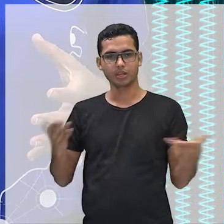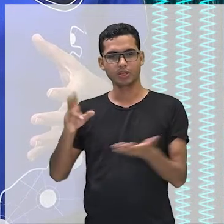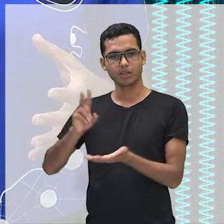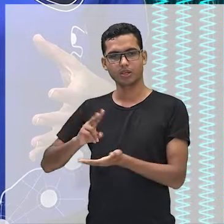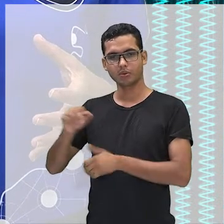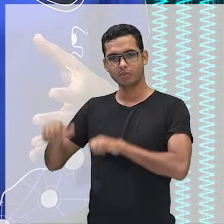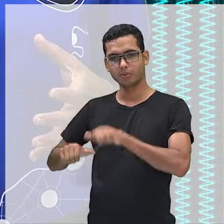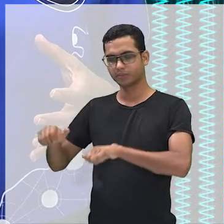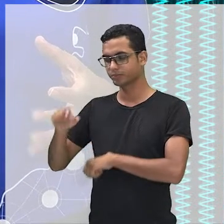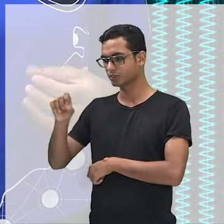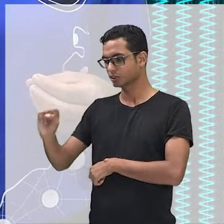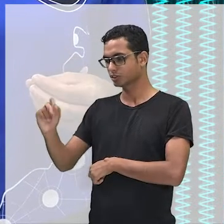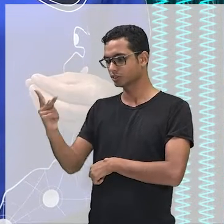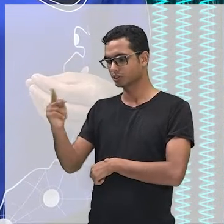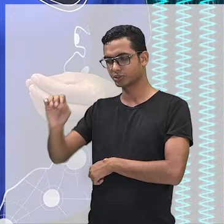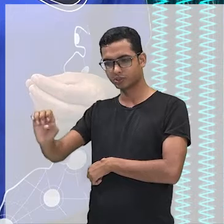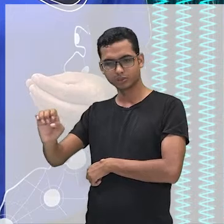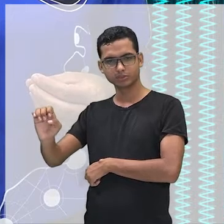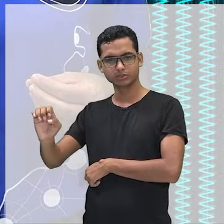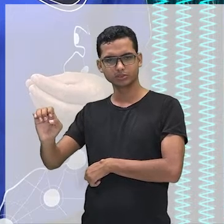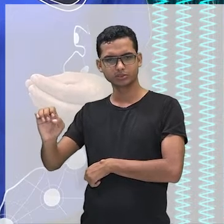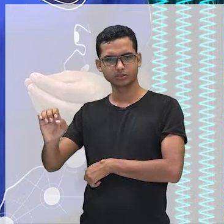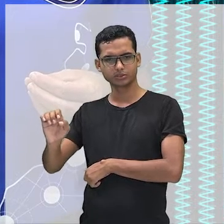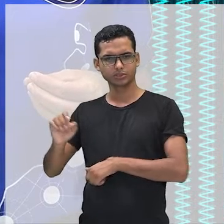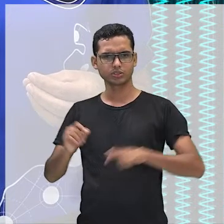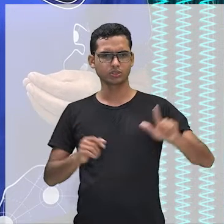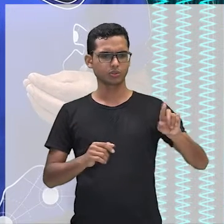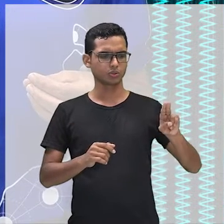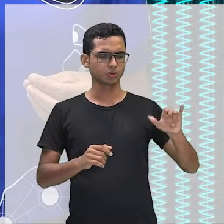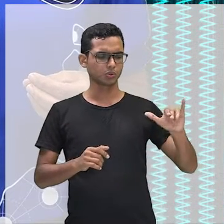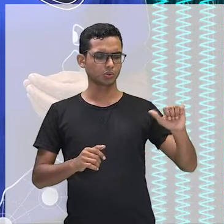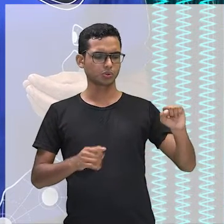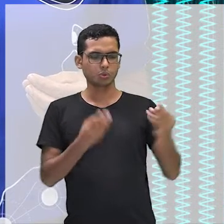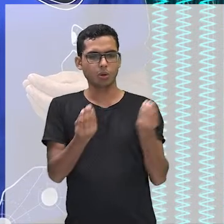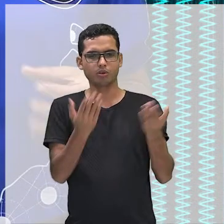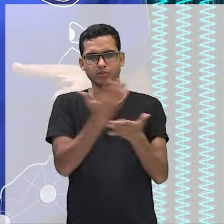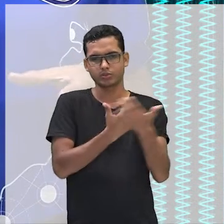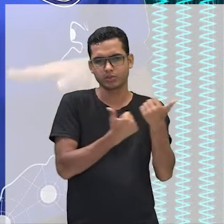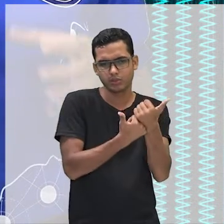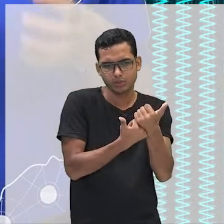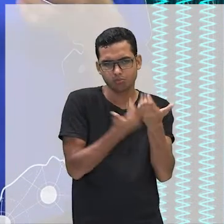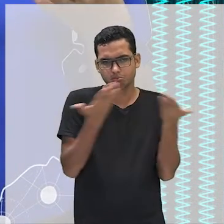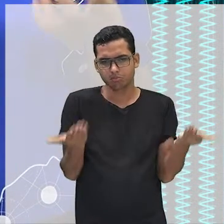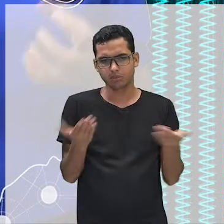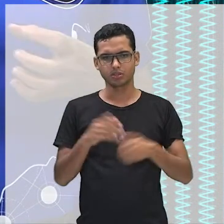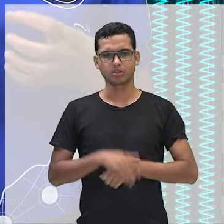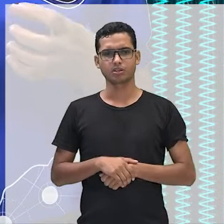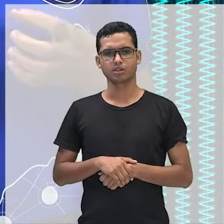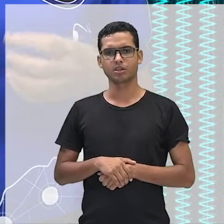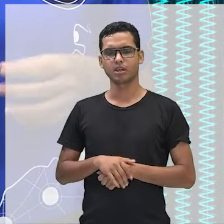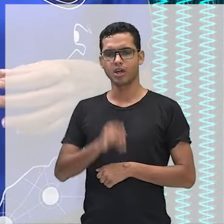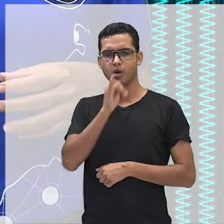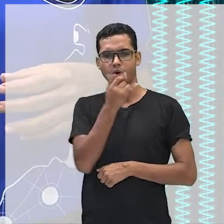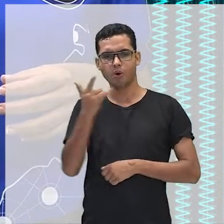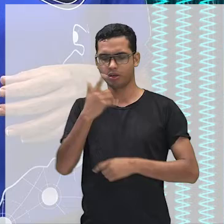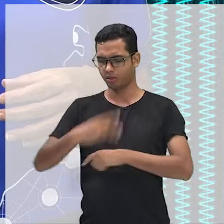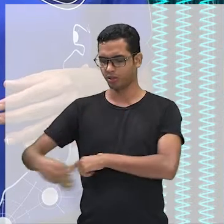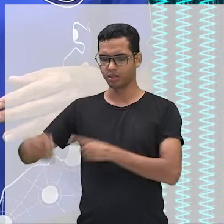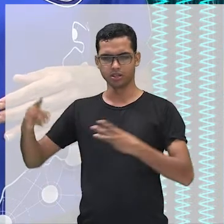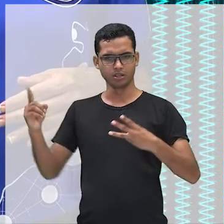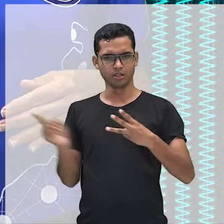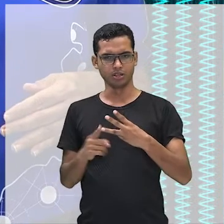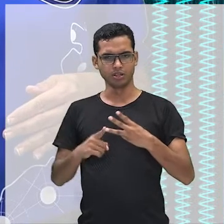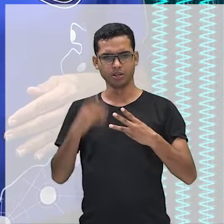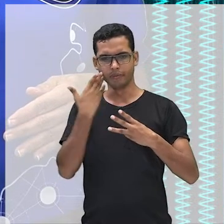o object pronoun aqui para substituir Lucas? We listen to, nós o escutamos o